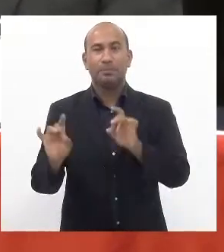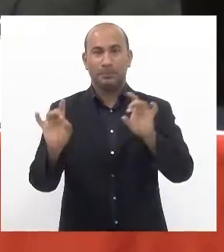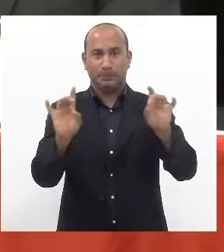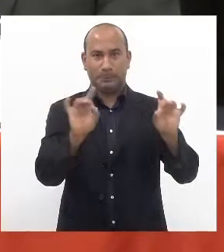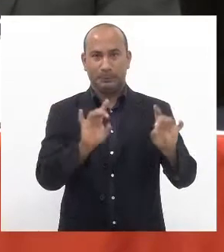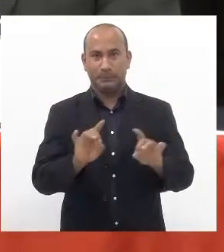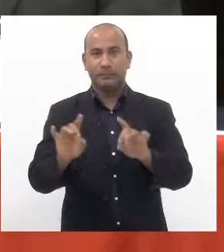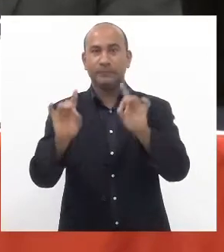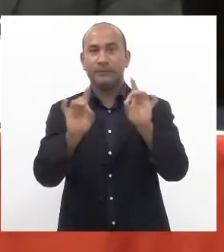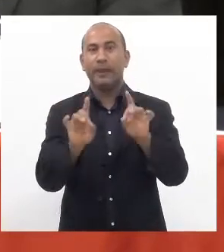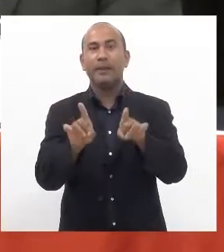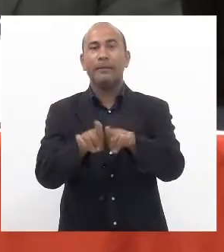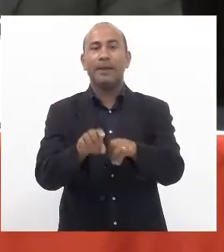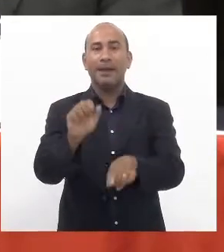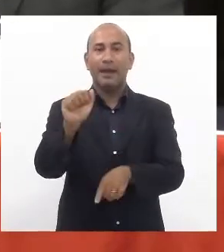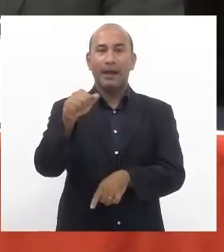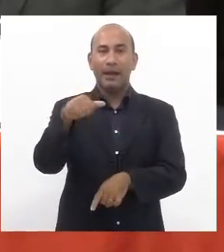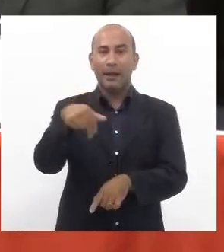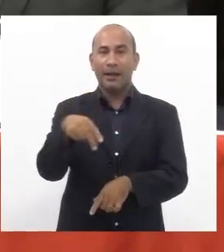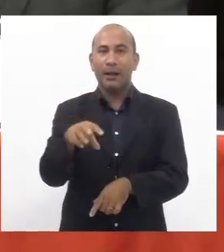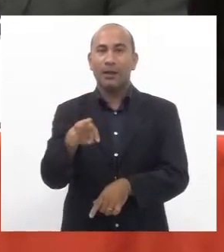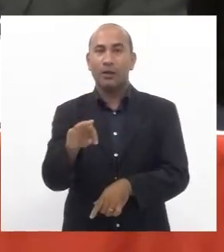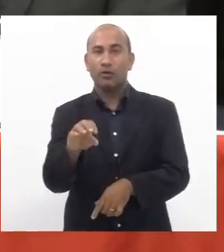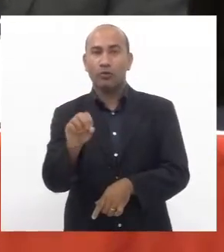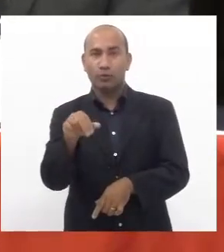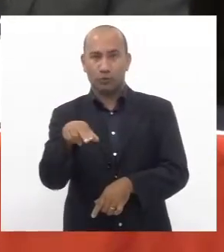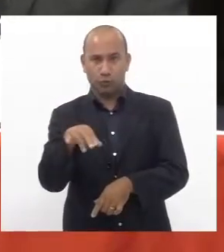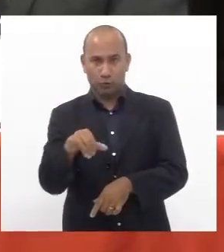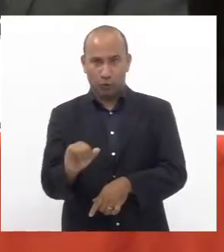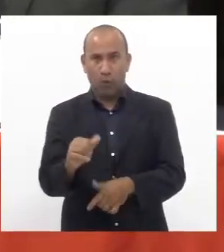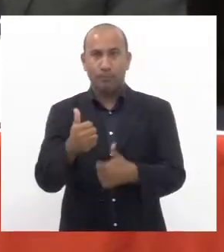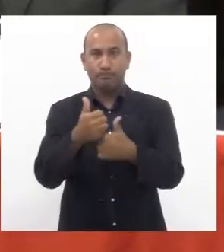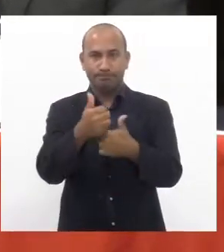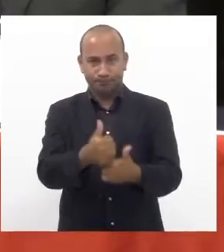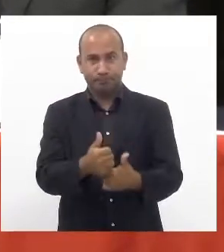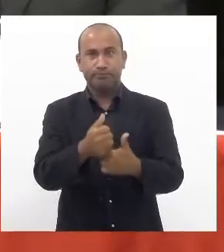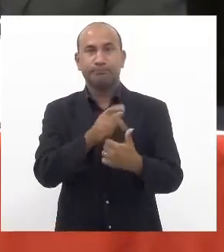especiais, e do Antônio Randá, vice-presidente de